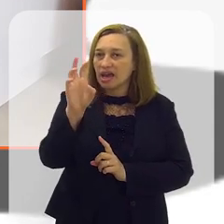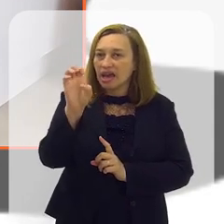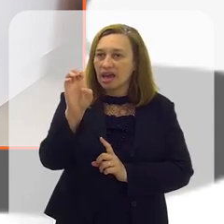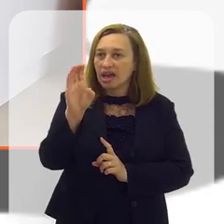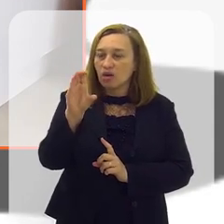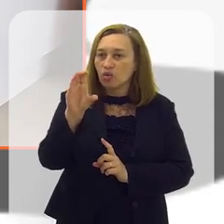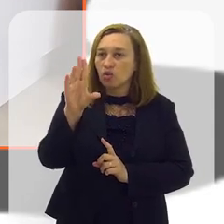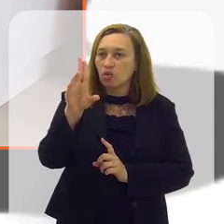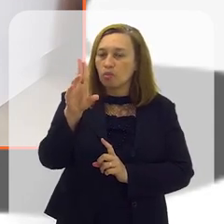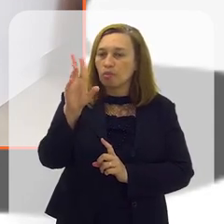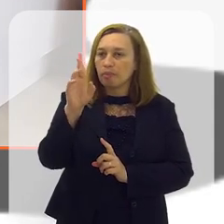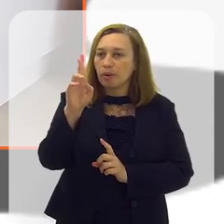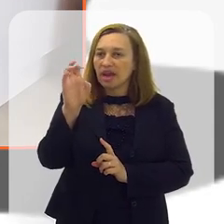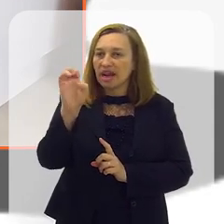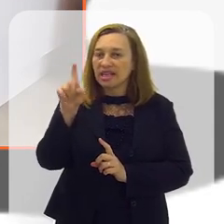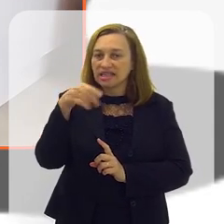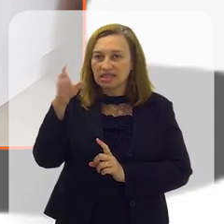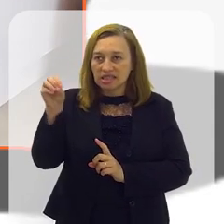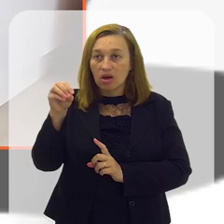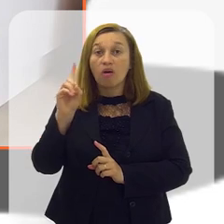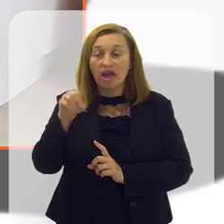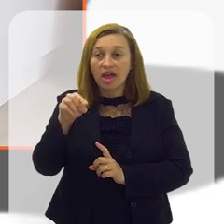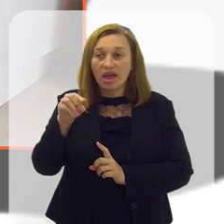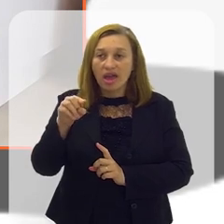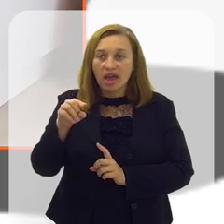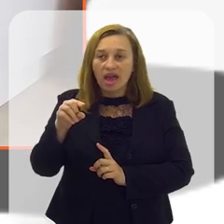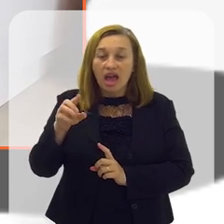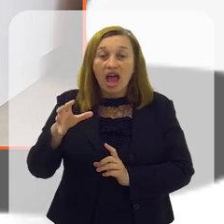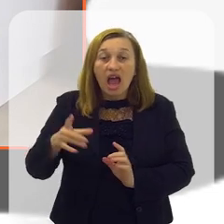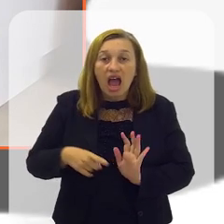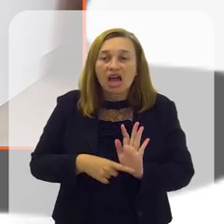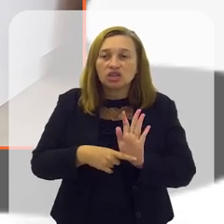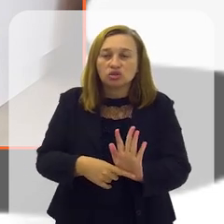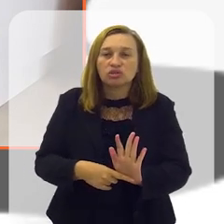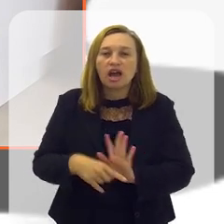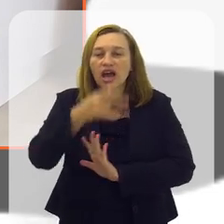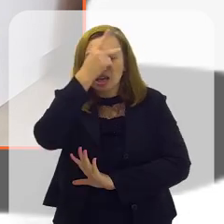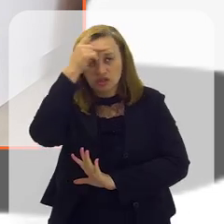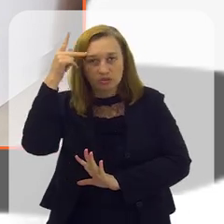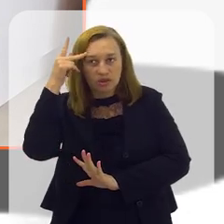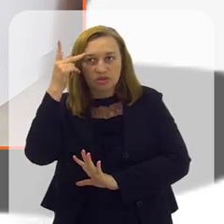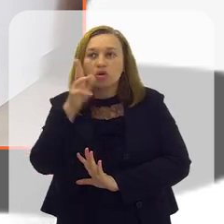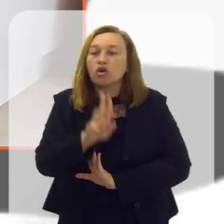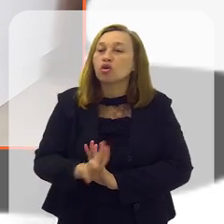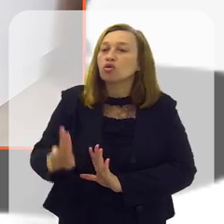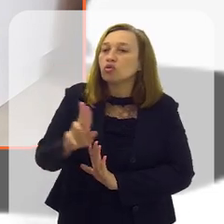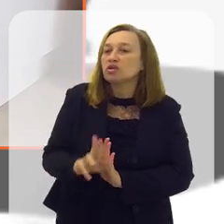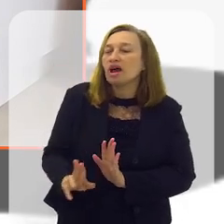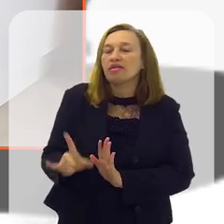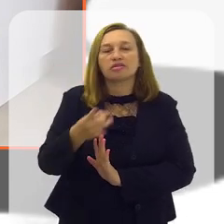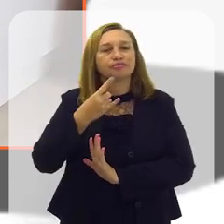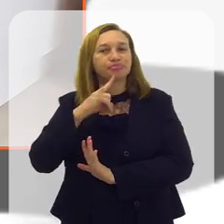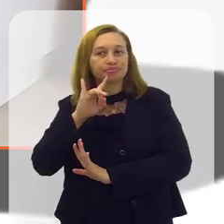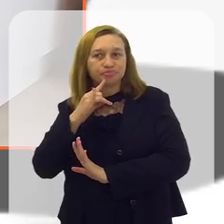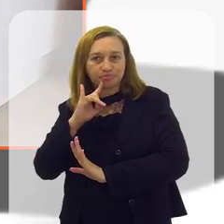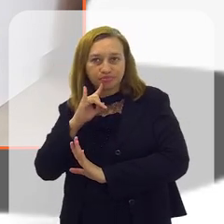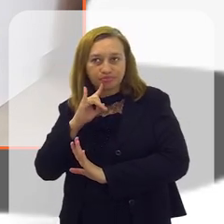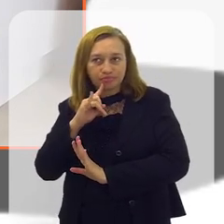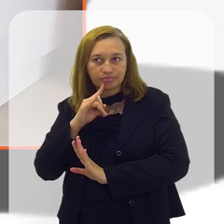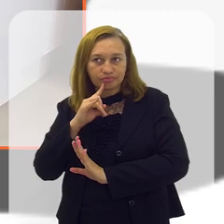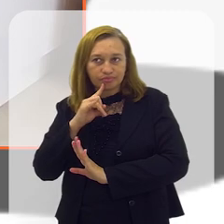sabe, Cláudia, que é recuperar a ação. As pessoas que usavam da bebida